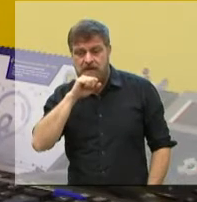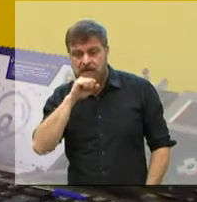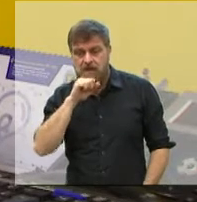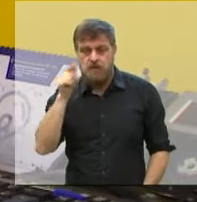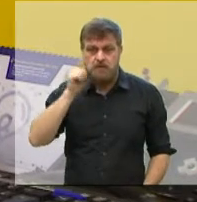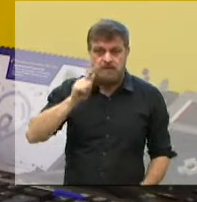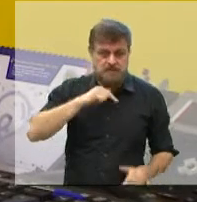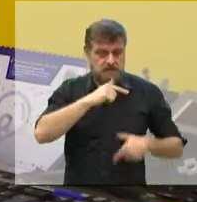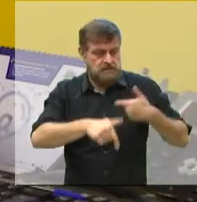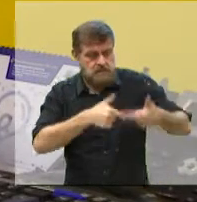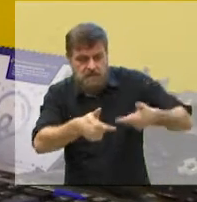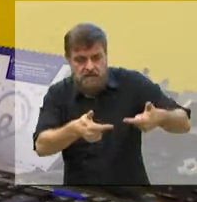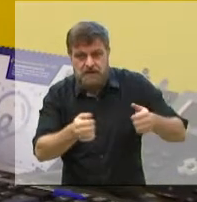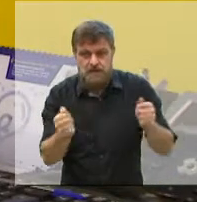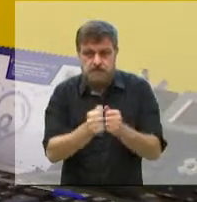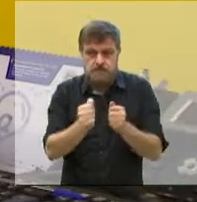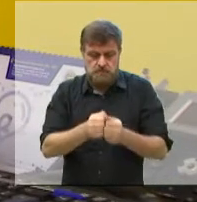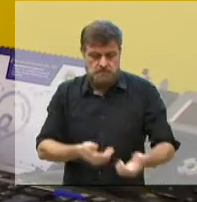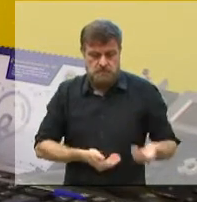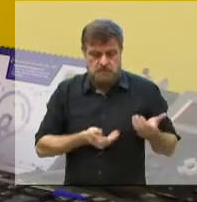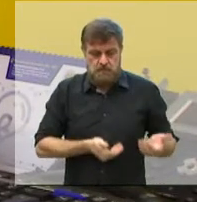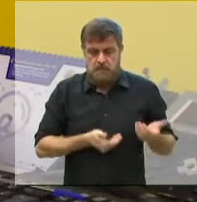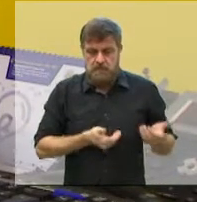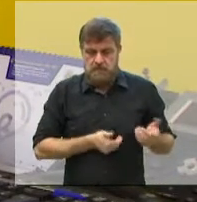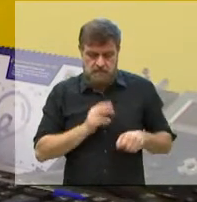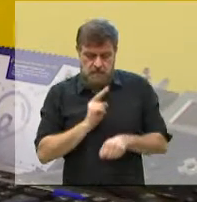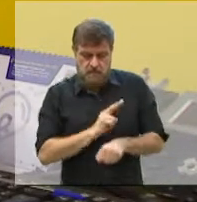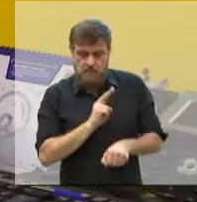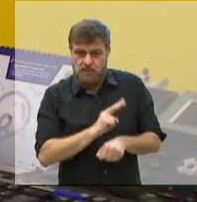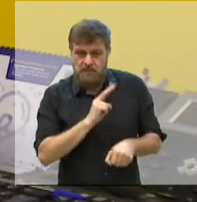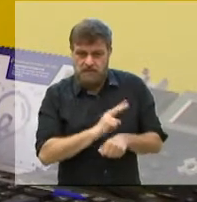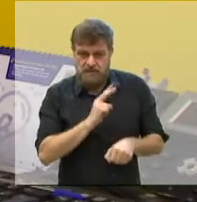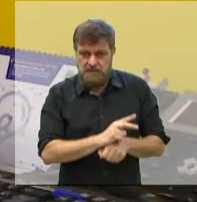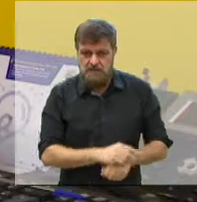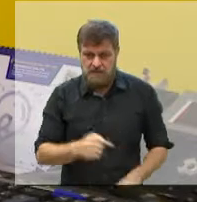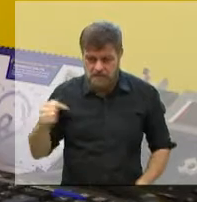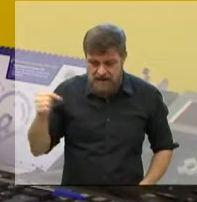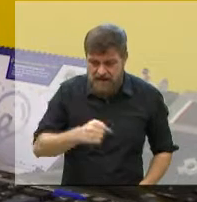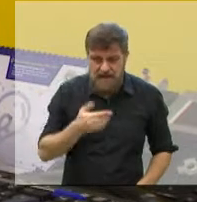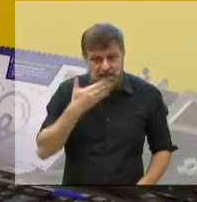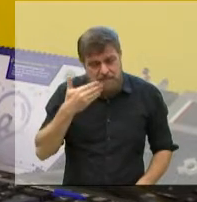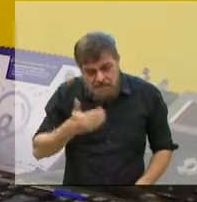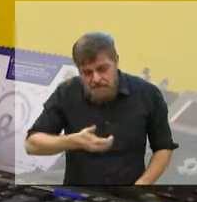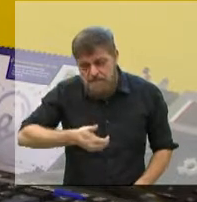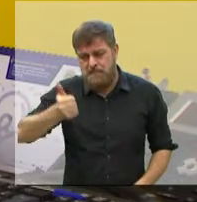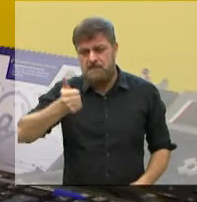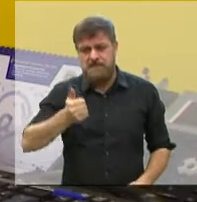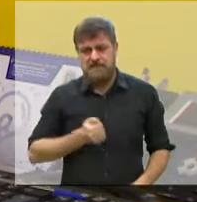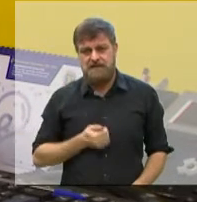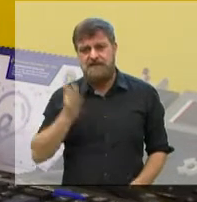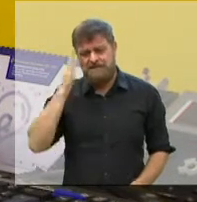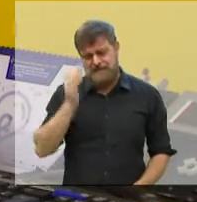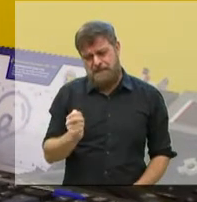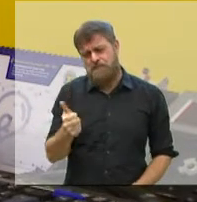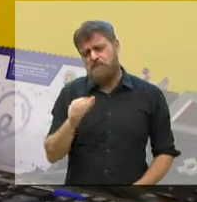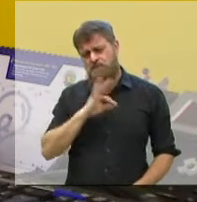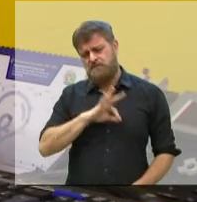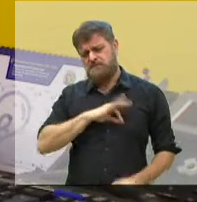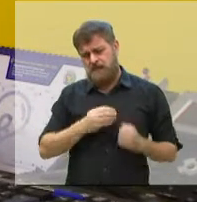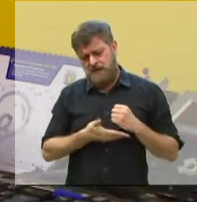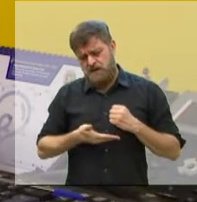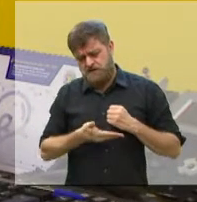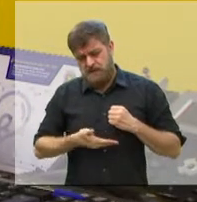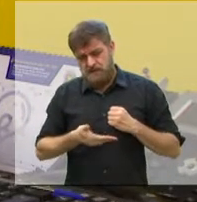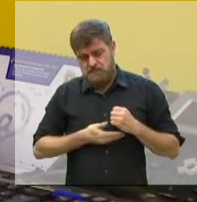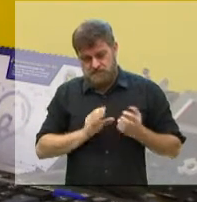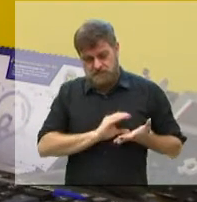fazer algumas atividades com essas crianças, consiga dar umas condições um pouco melhor. Eu sei que é pouco, mas